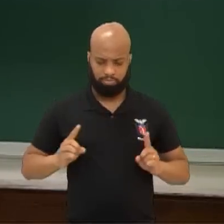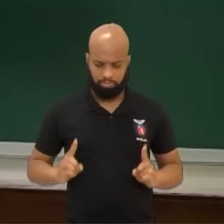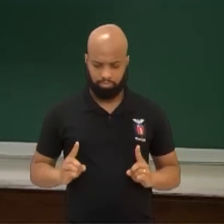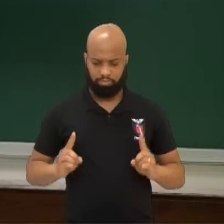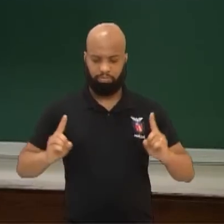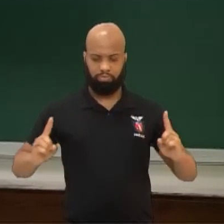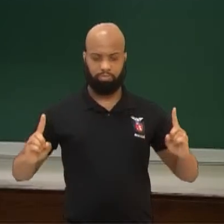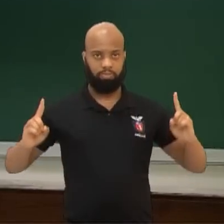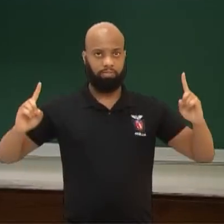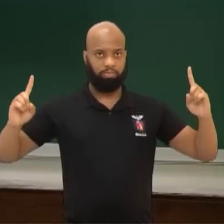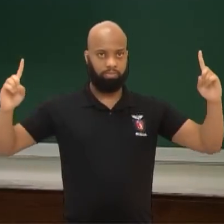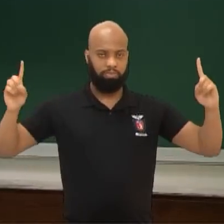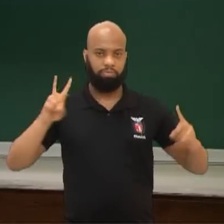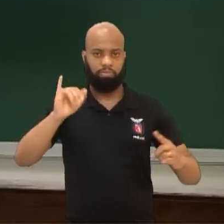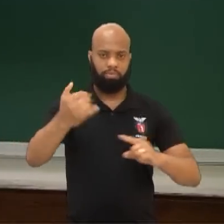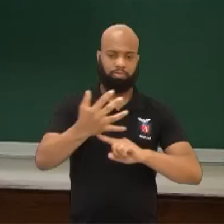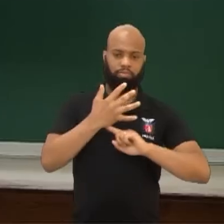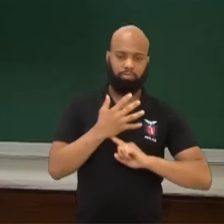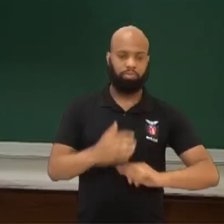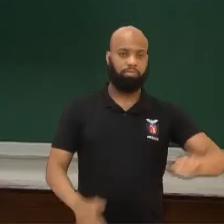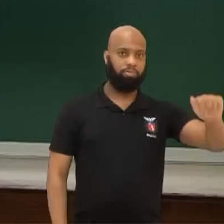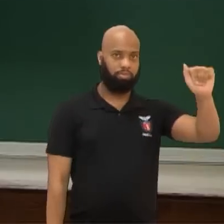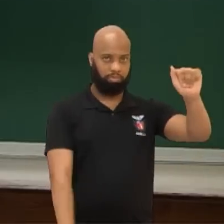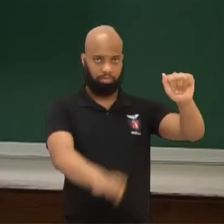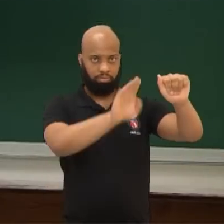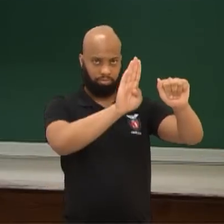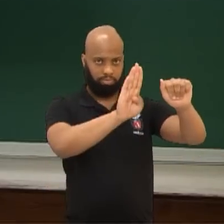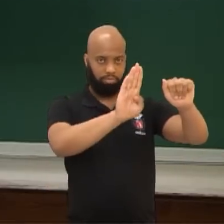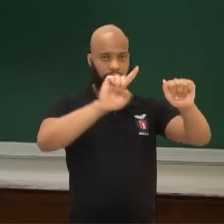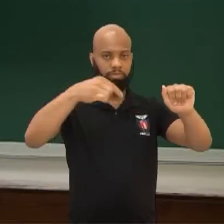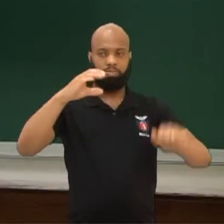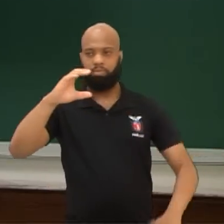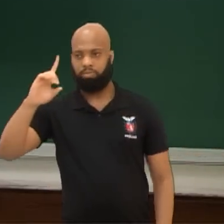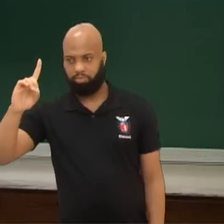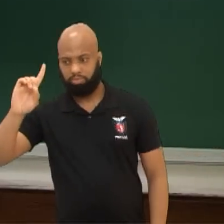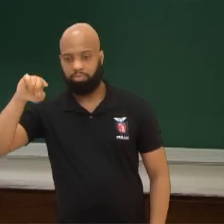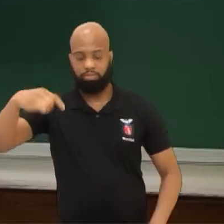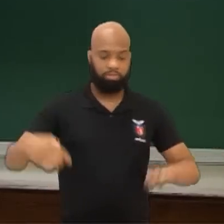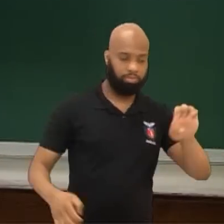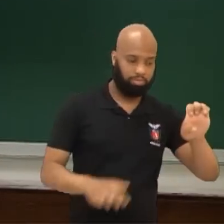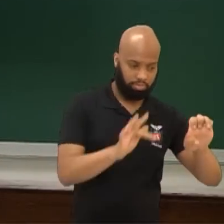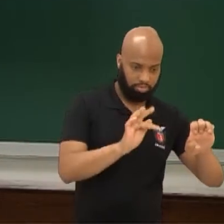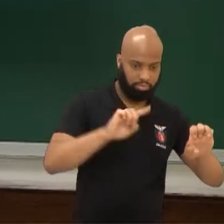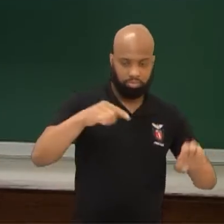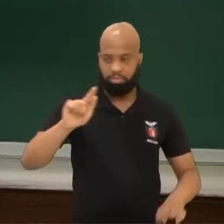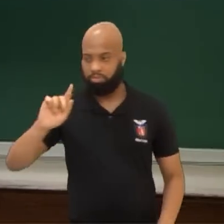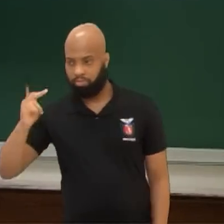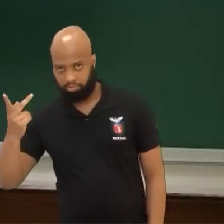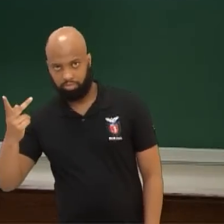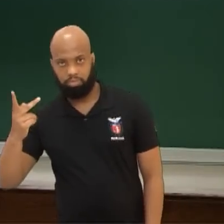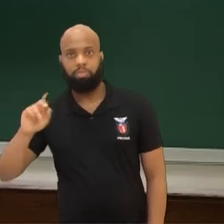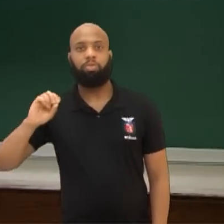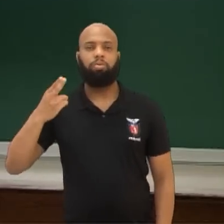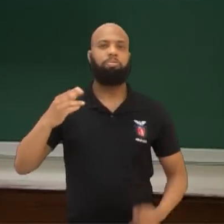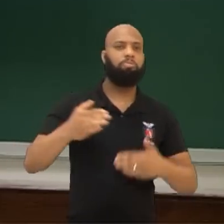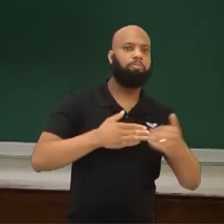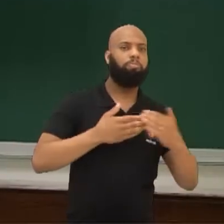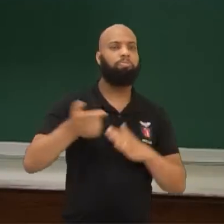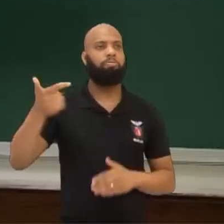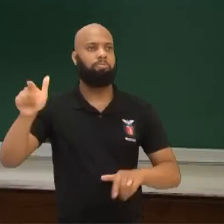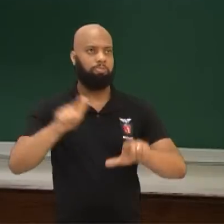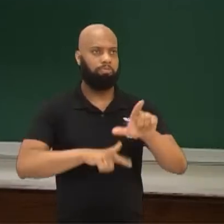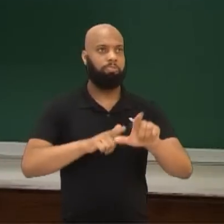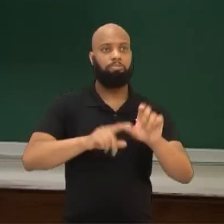sempre assim que ele vai me dar AB, CD, EF, GH ou qualquer outra